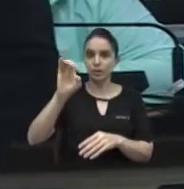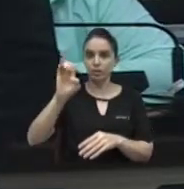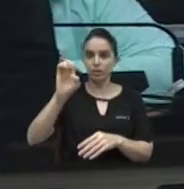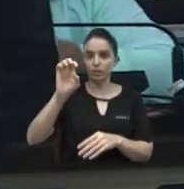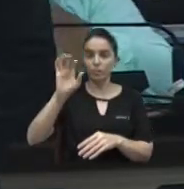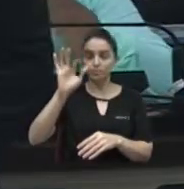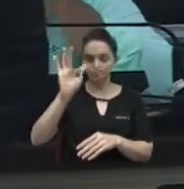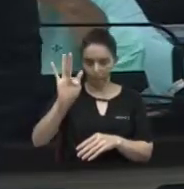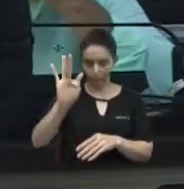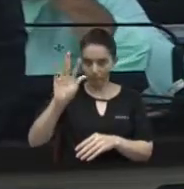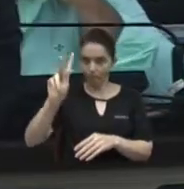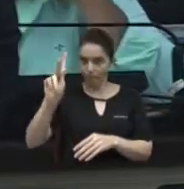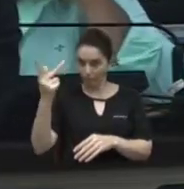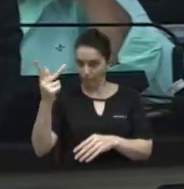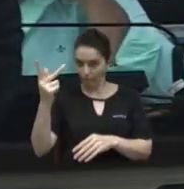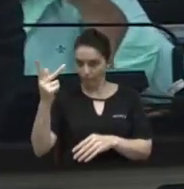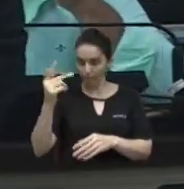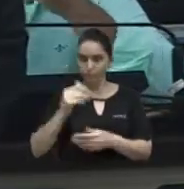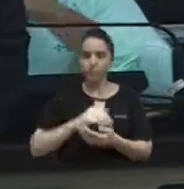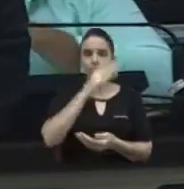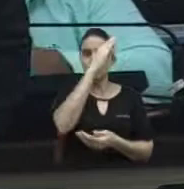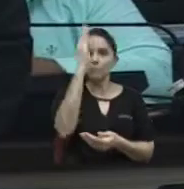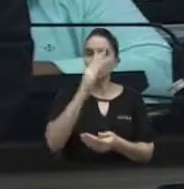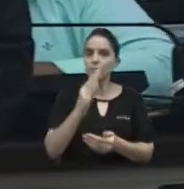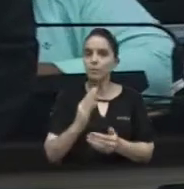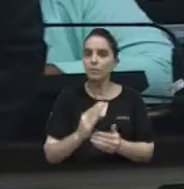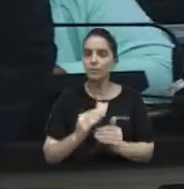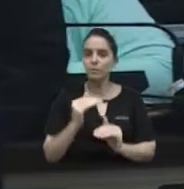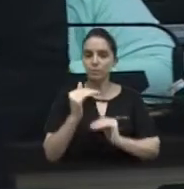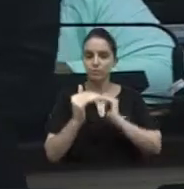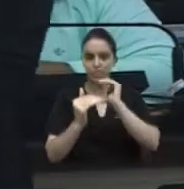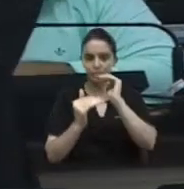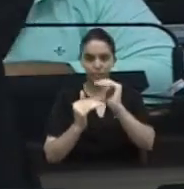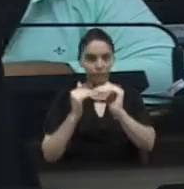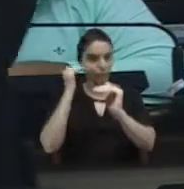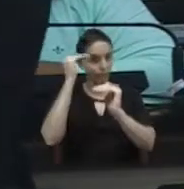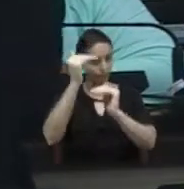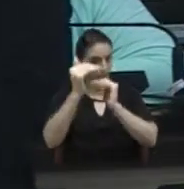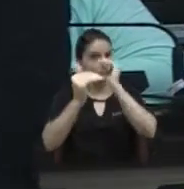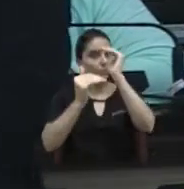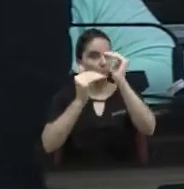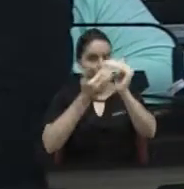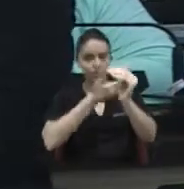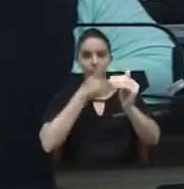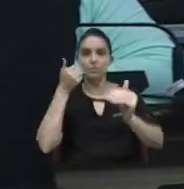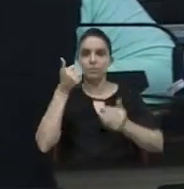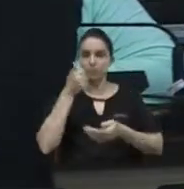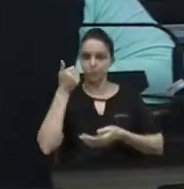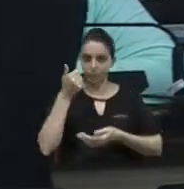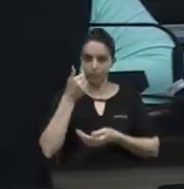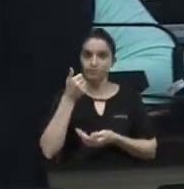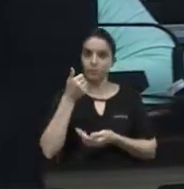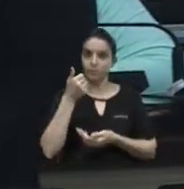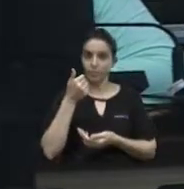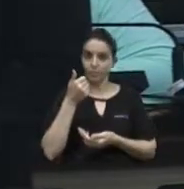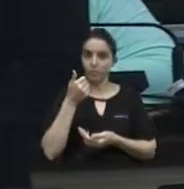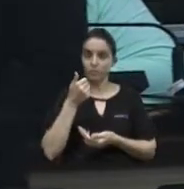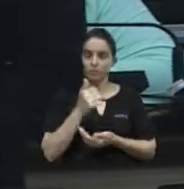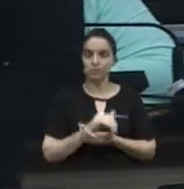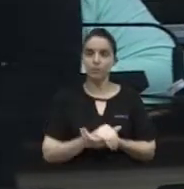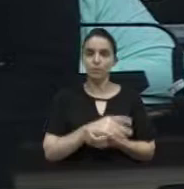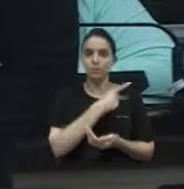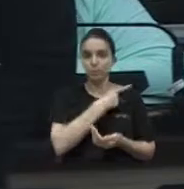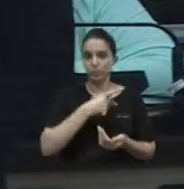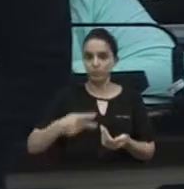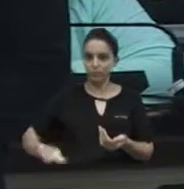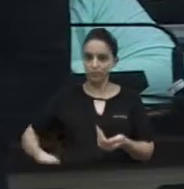máquina pública para andar, colocou o Brasil nas rédeas e, quiçá, se